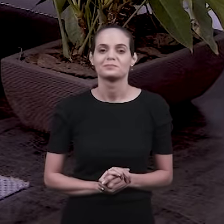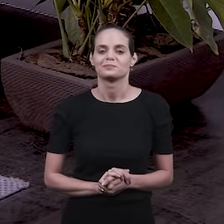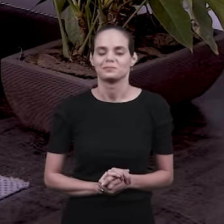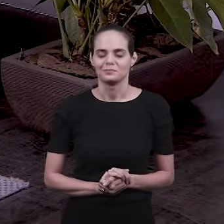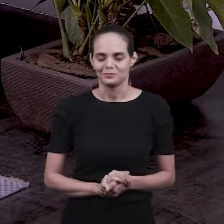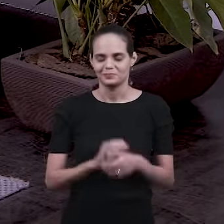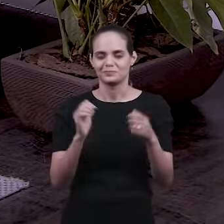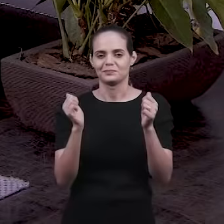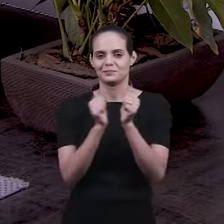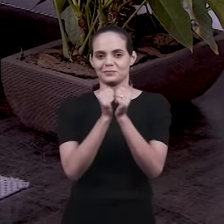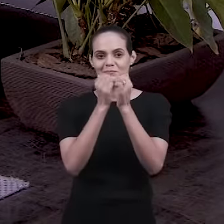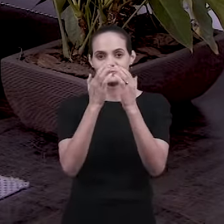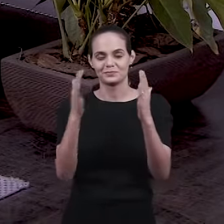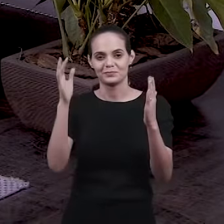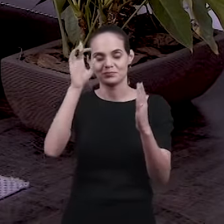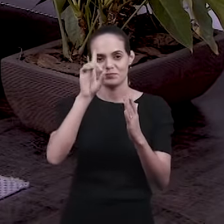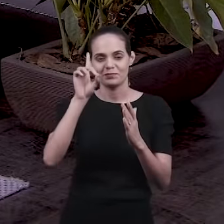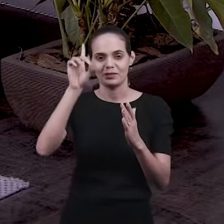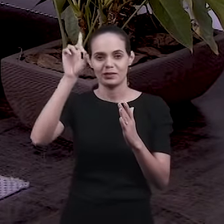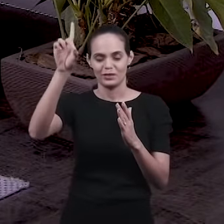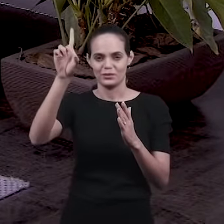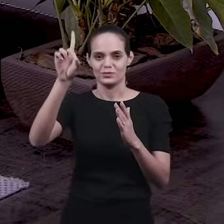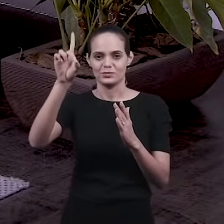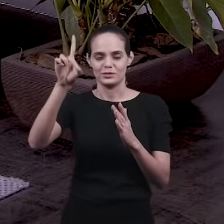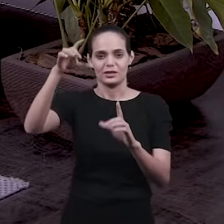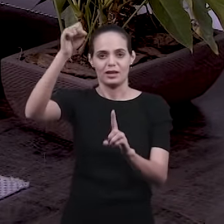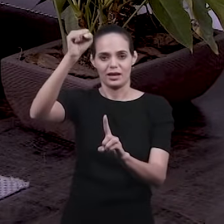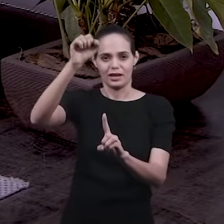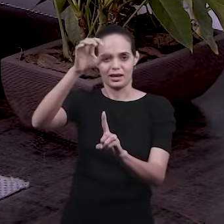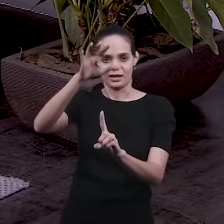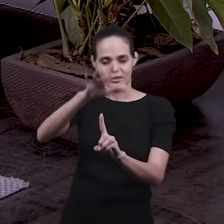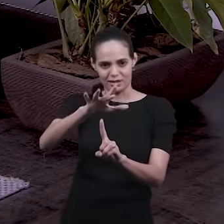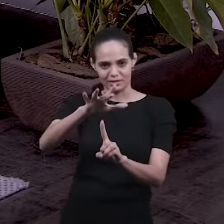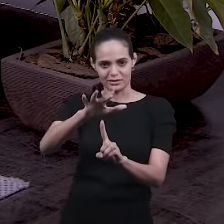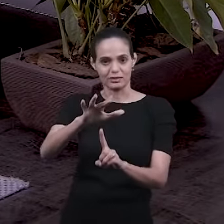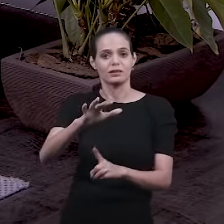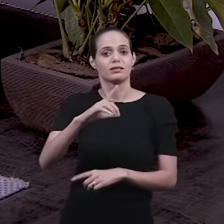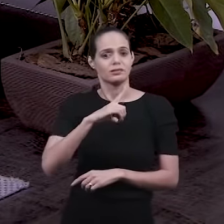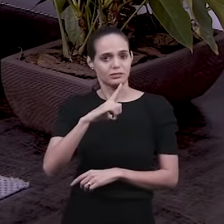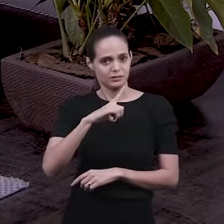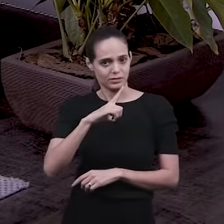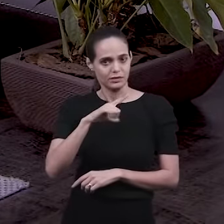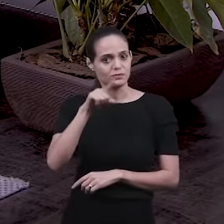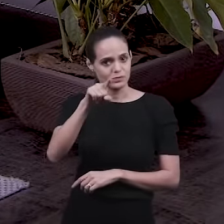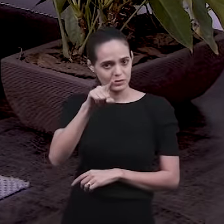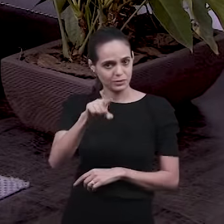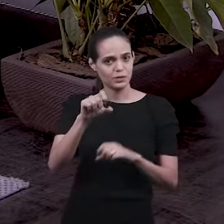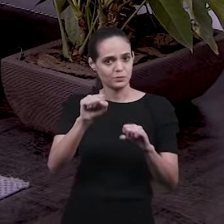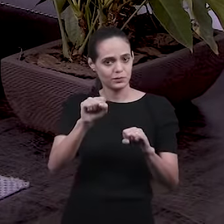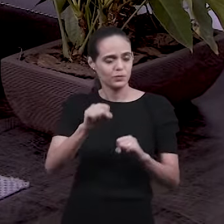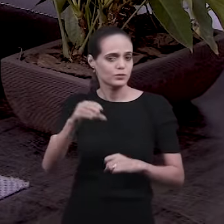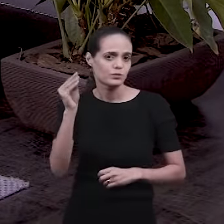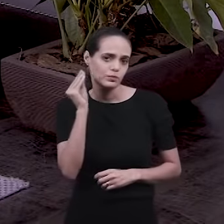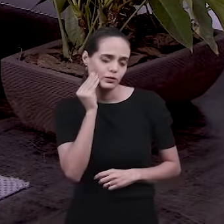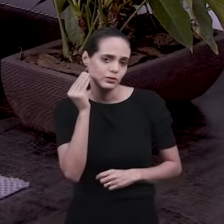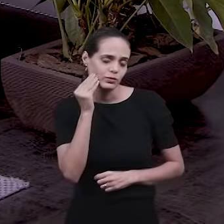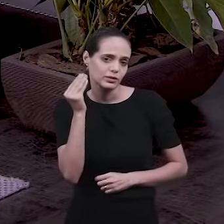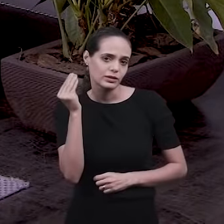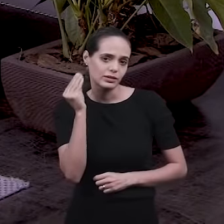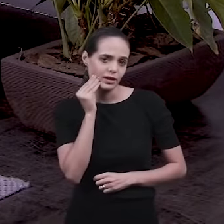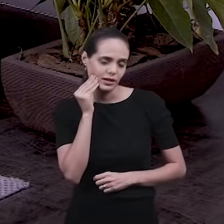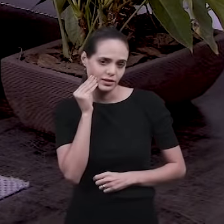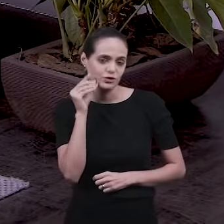Glória a Deus! A porta da graça ainda está aberta para que você tenha a oportunidade de tomar a decisão